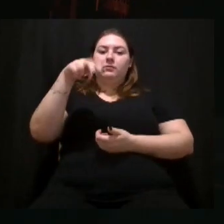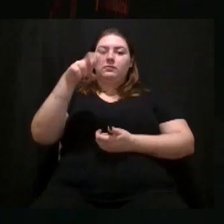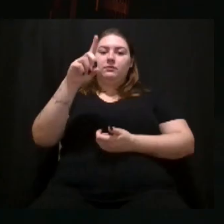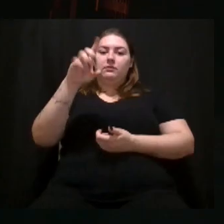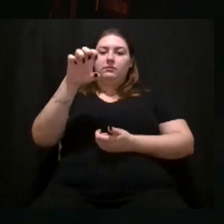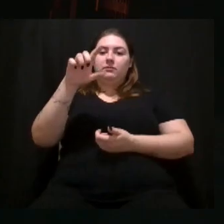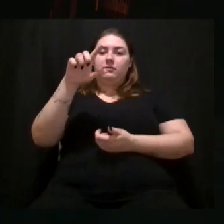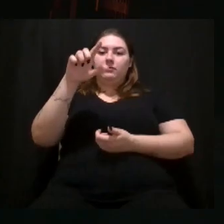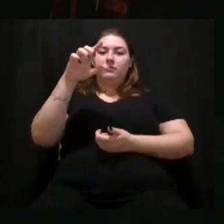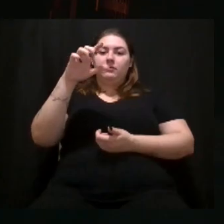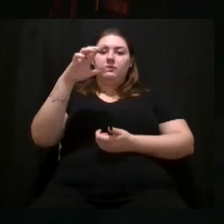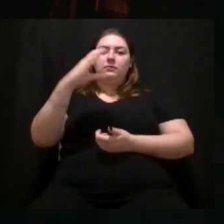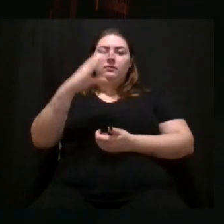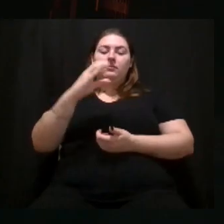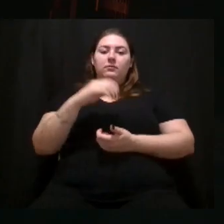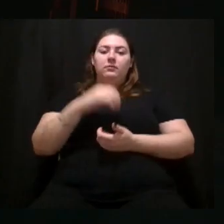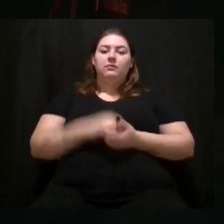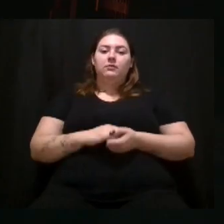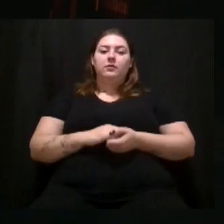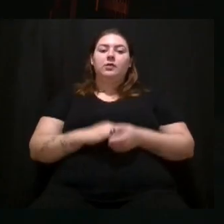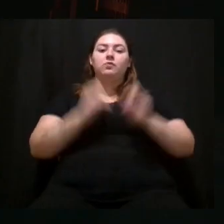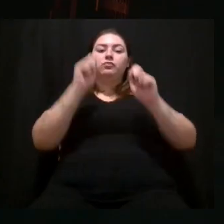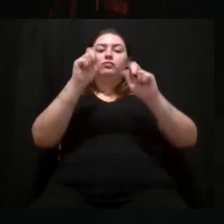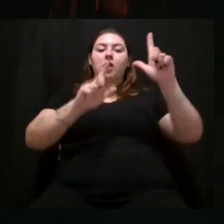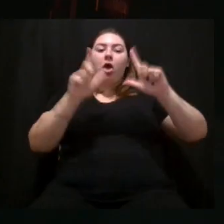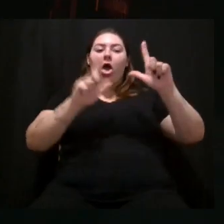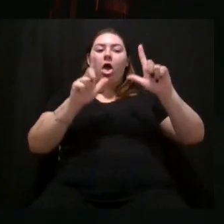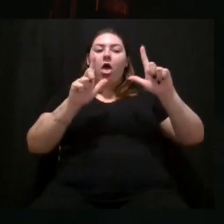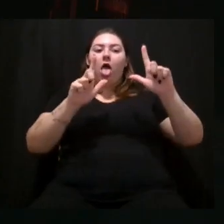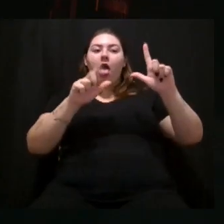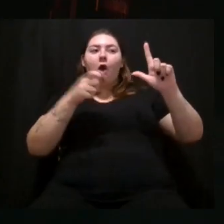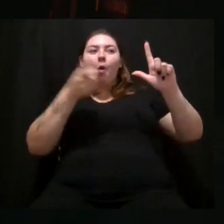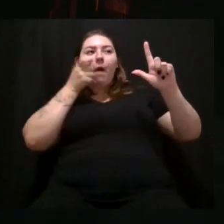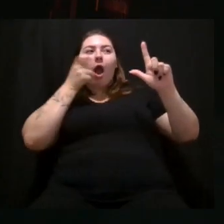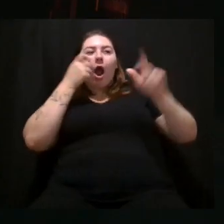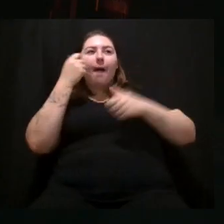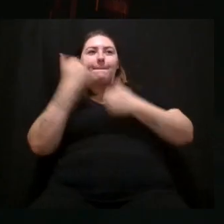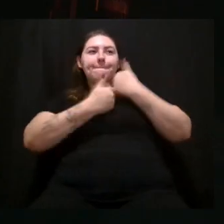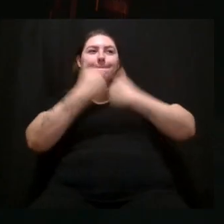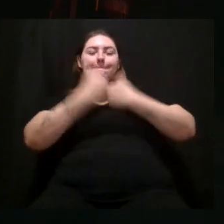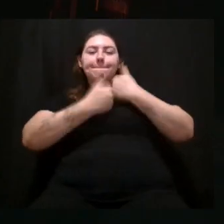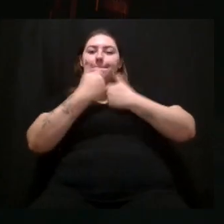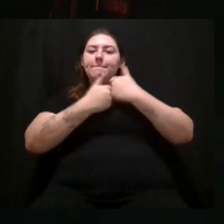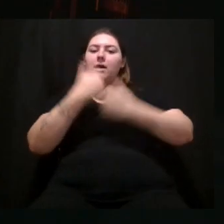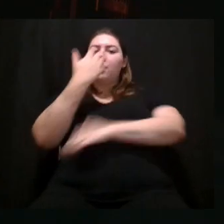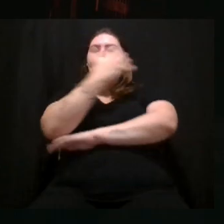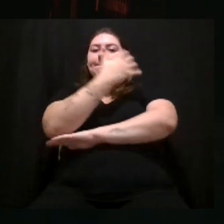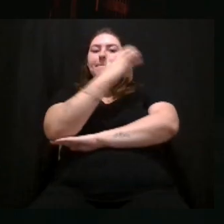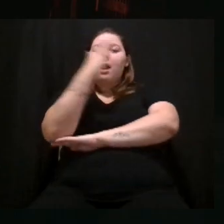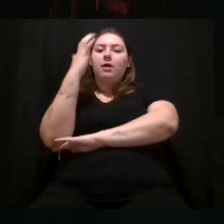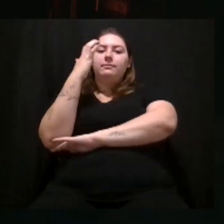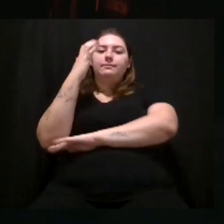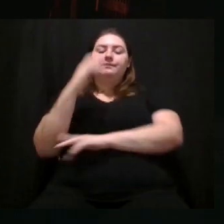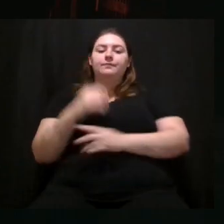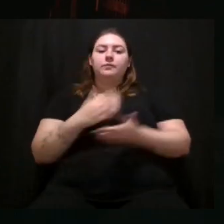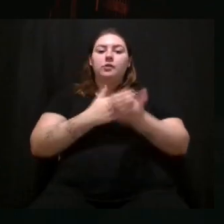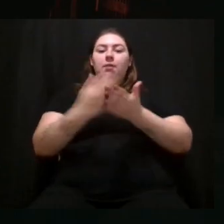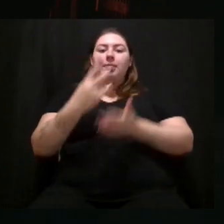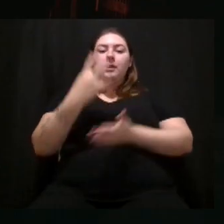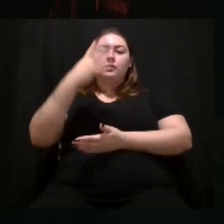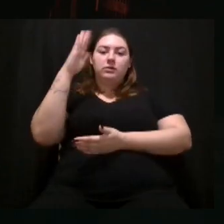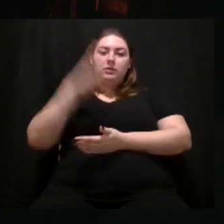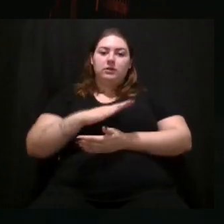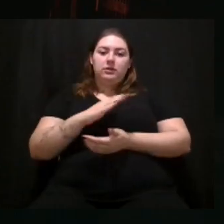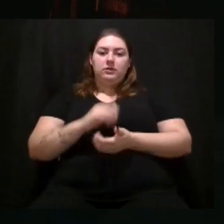para a transmissão da partida entre Brasil e Japão na Arena do Torcedor, na Praça Arautos da Paz. O jogo começa às 14h e a operação